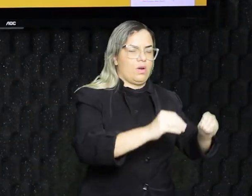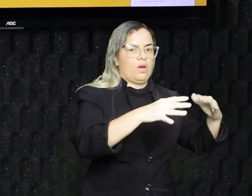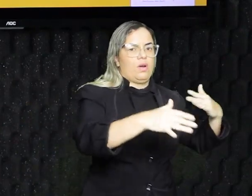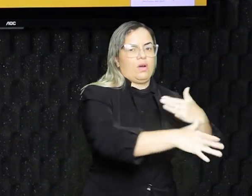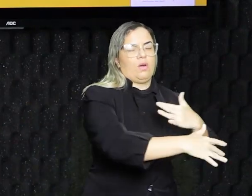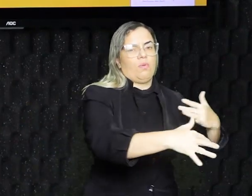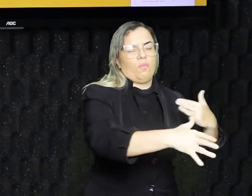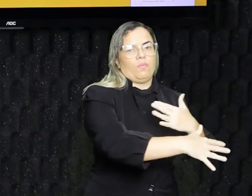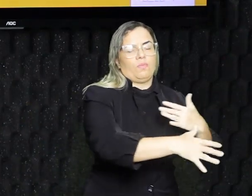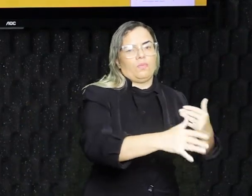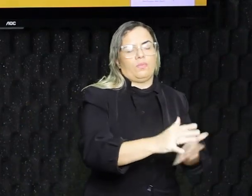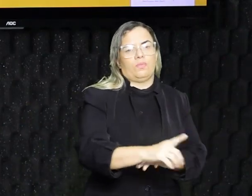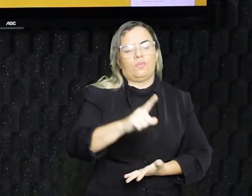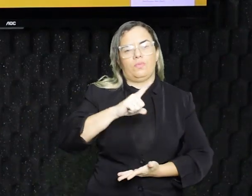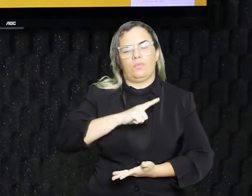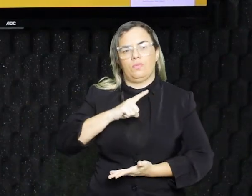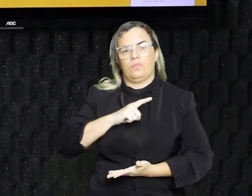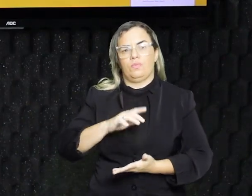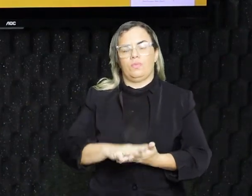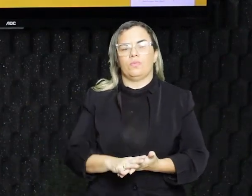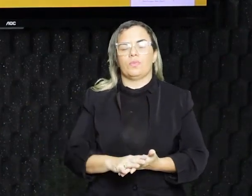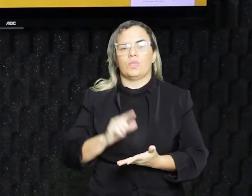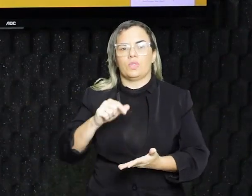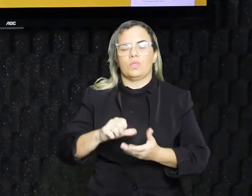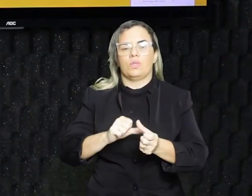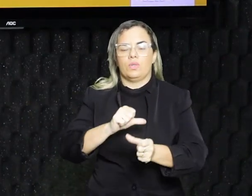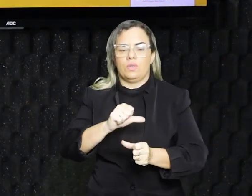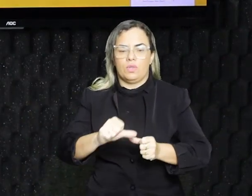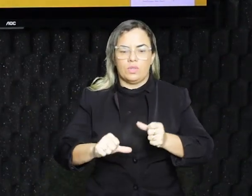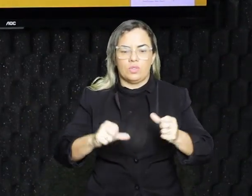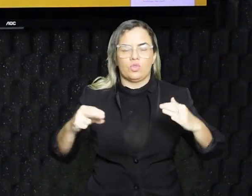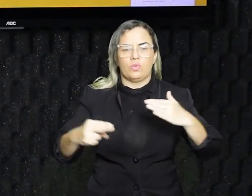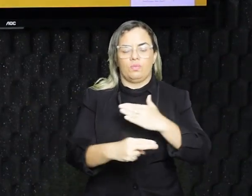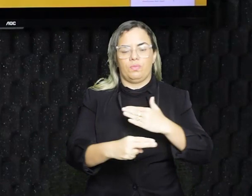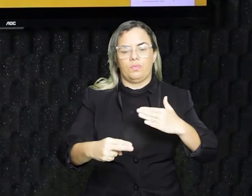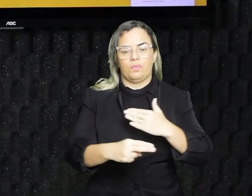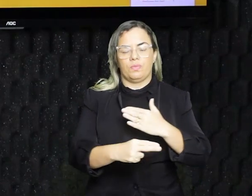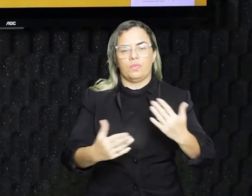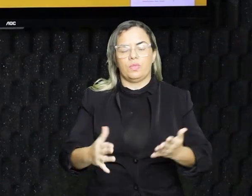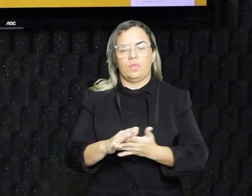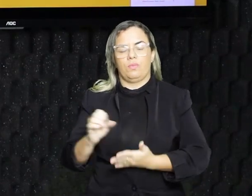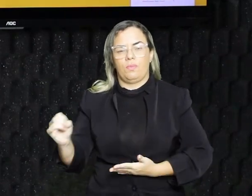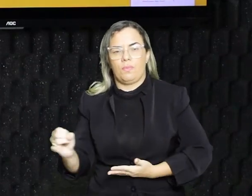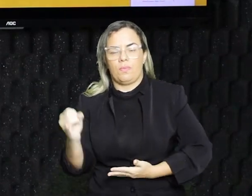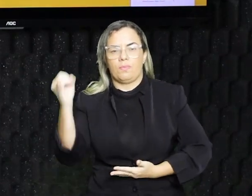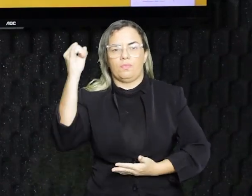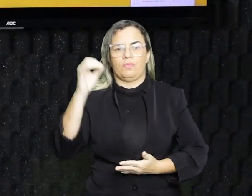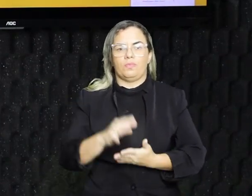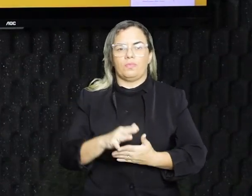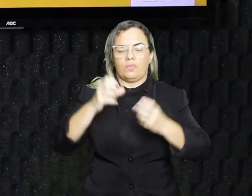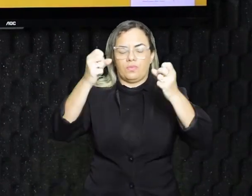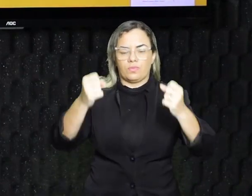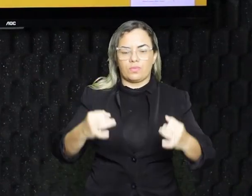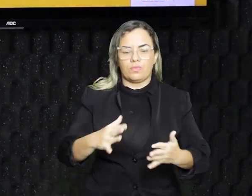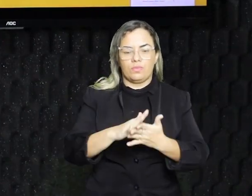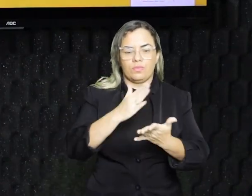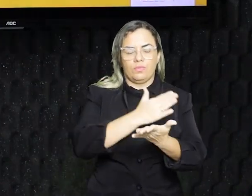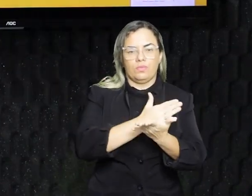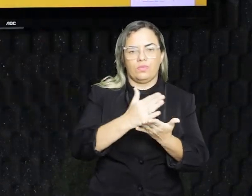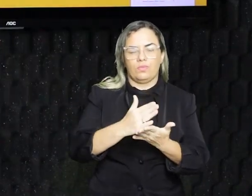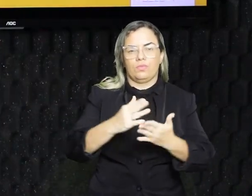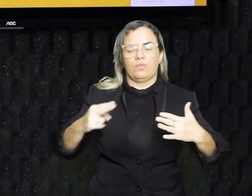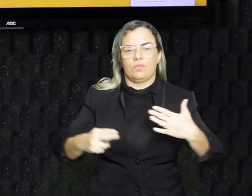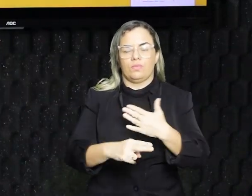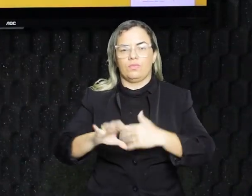cidades. E aí eu tenho o processo de urbanização, galera, tá? Uma questão muito importante quando a gente fala sobre o início da urbanização